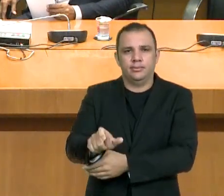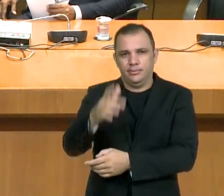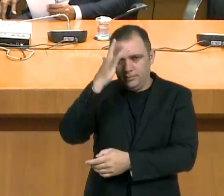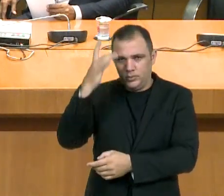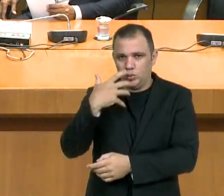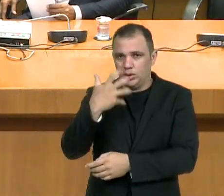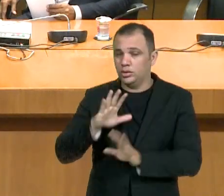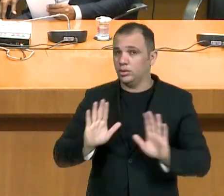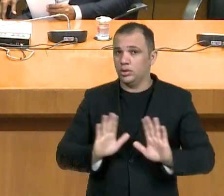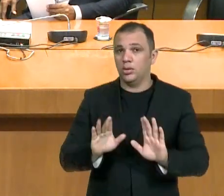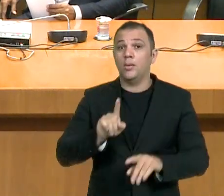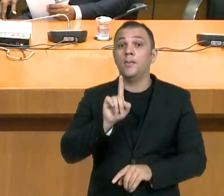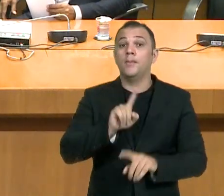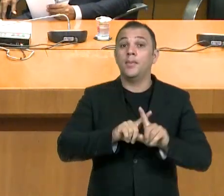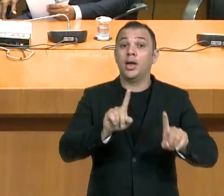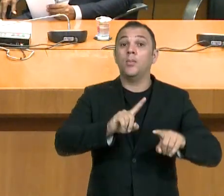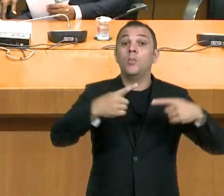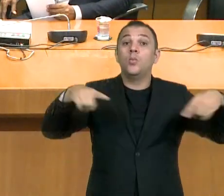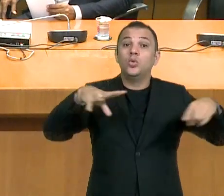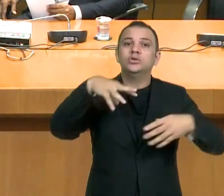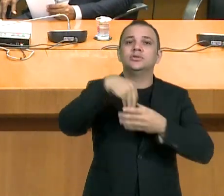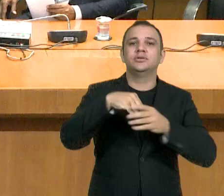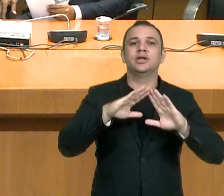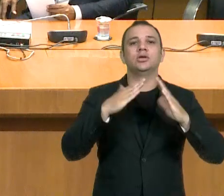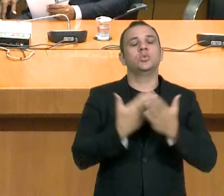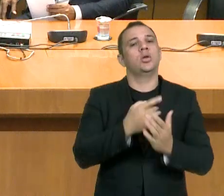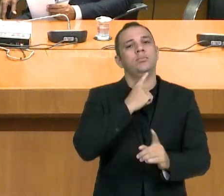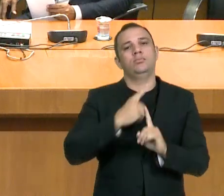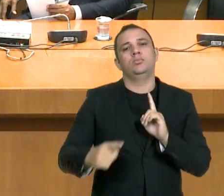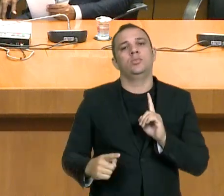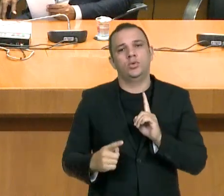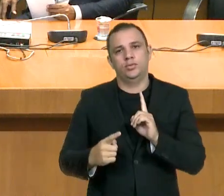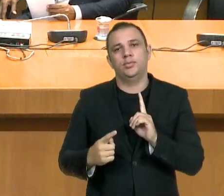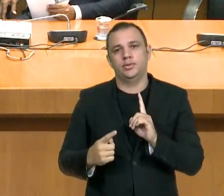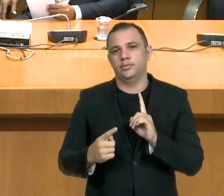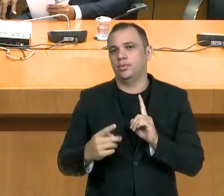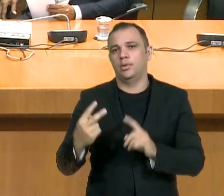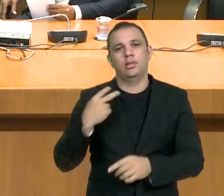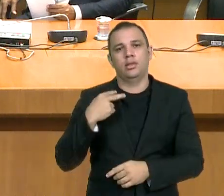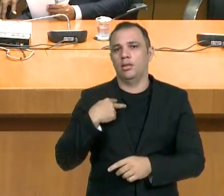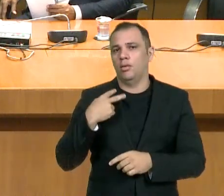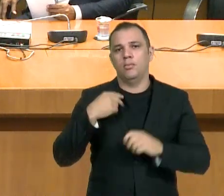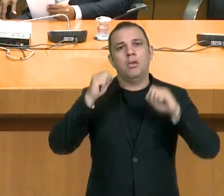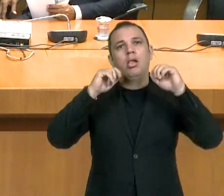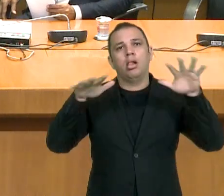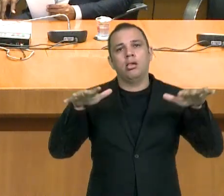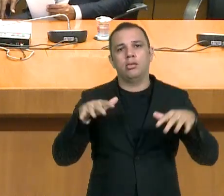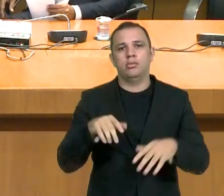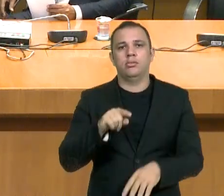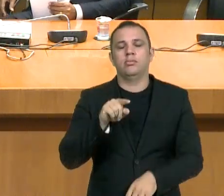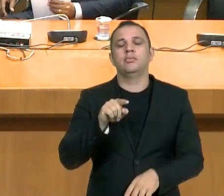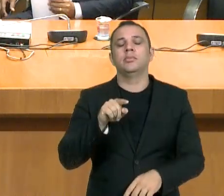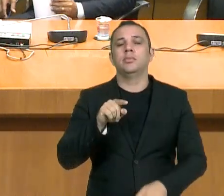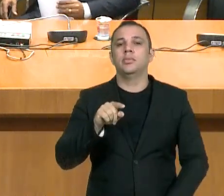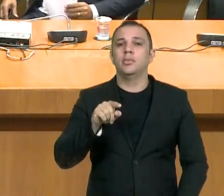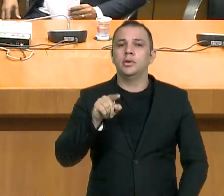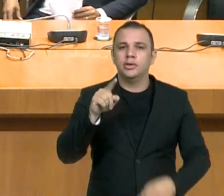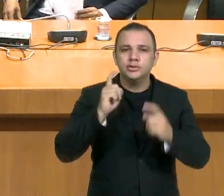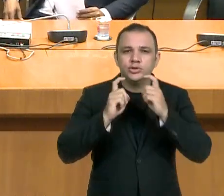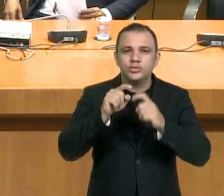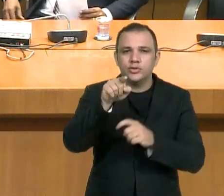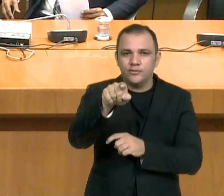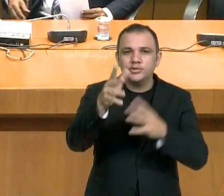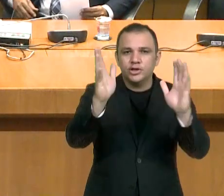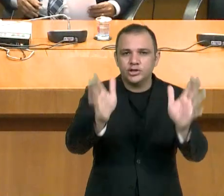não sejam executadas no interior dos estabelecimentos de ensino. Então, a discussão que a Vossa coloca aqui, já colocou, e outros deputados,